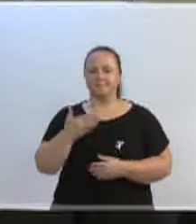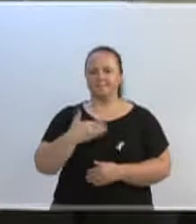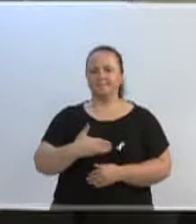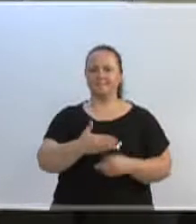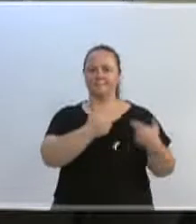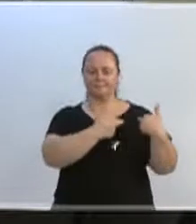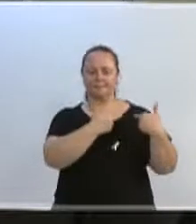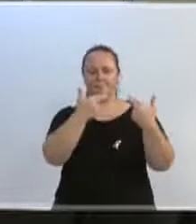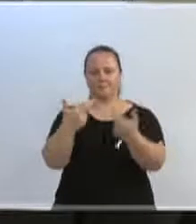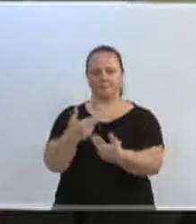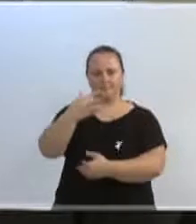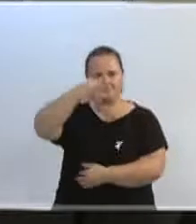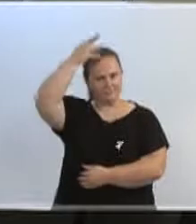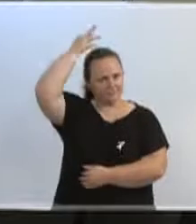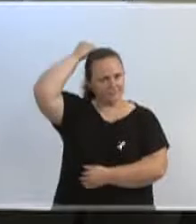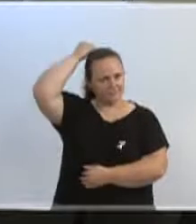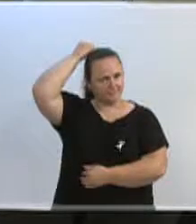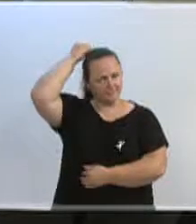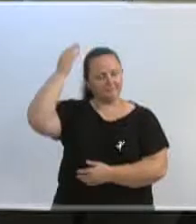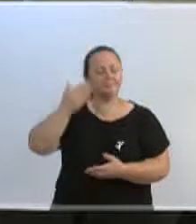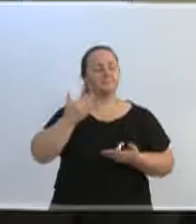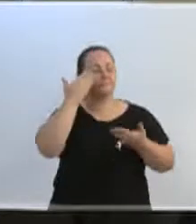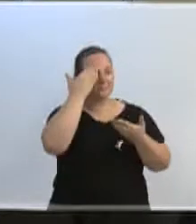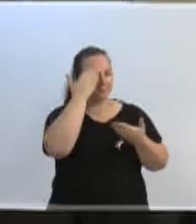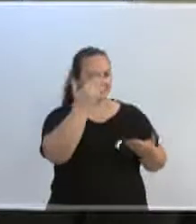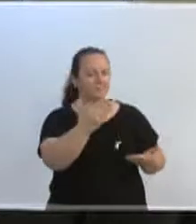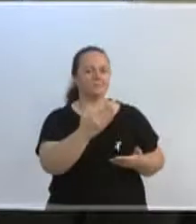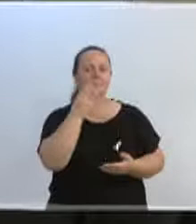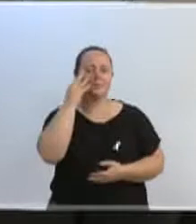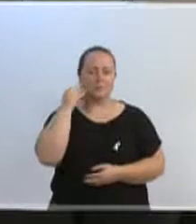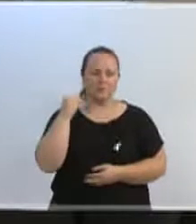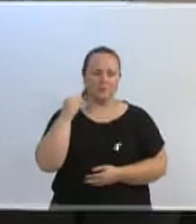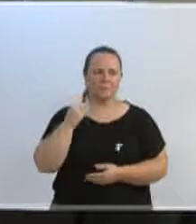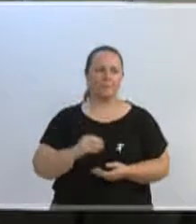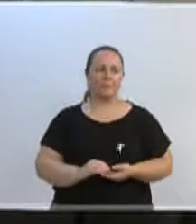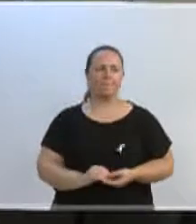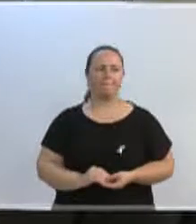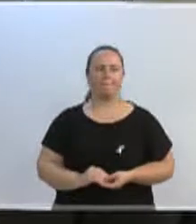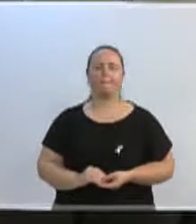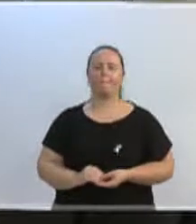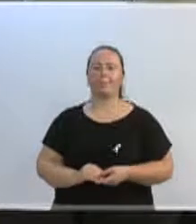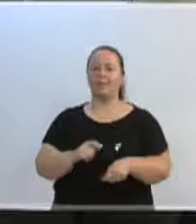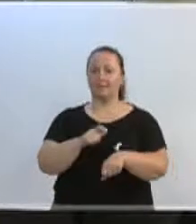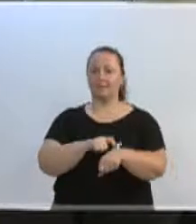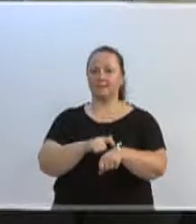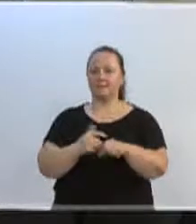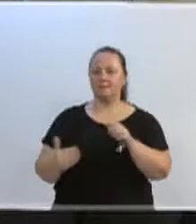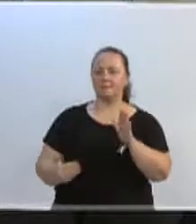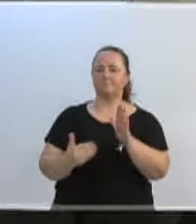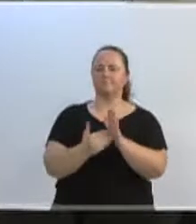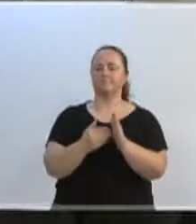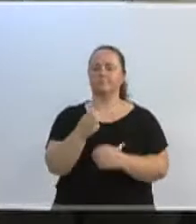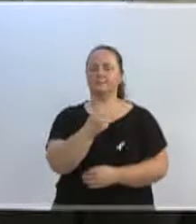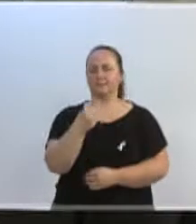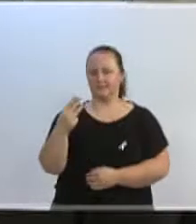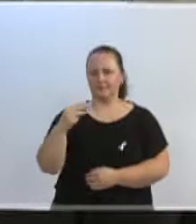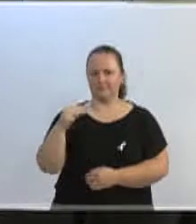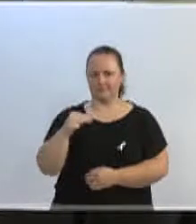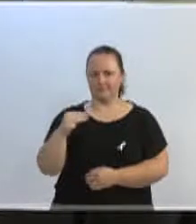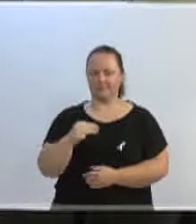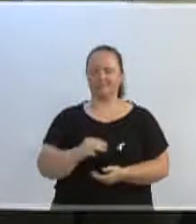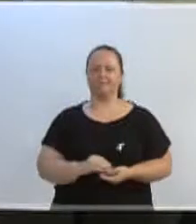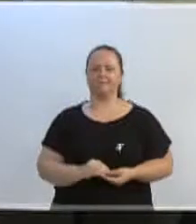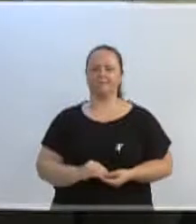presidente Alexandre Matias. Obrigado, vereador Gilson. O vereador Adriano dispõe do tempo de 3 minutos.